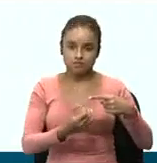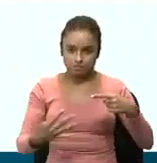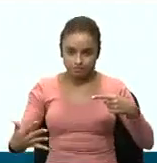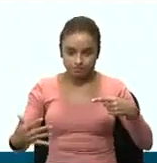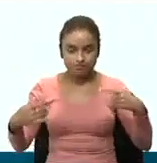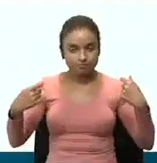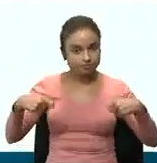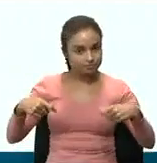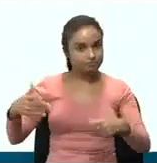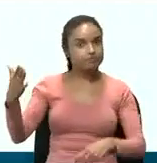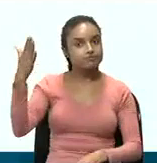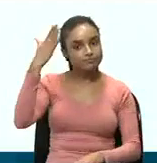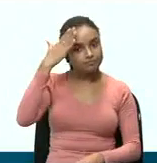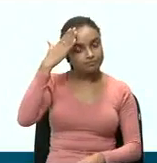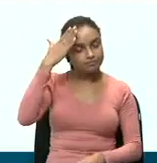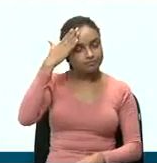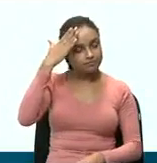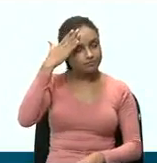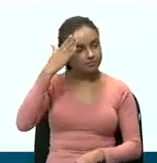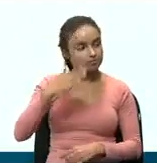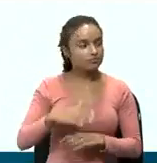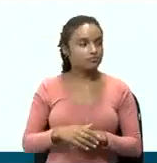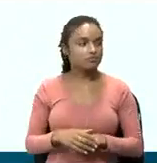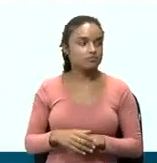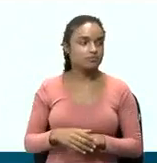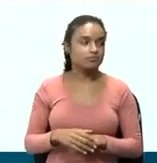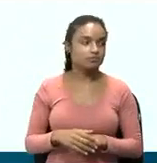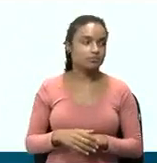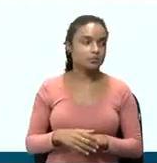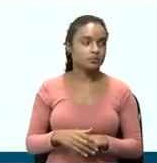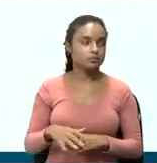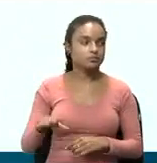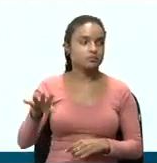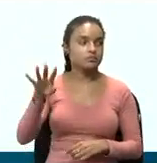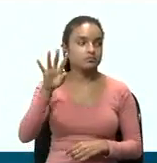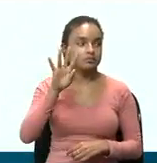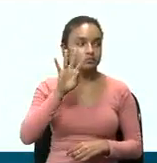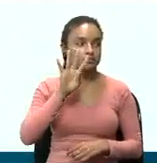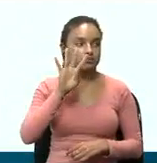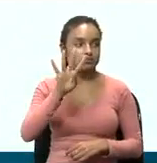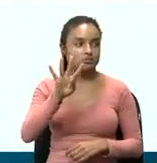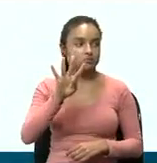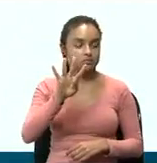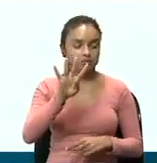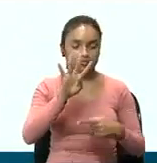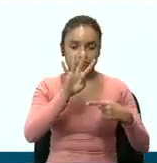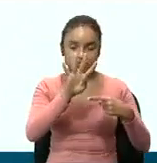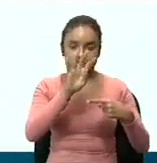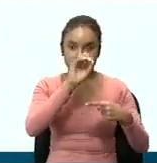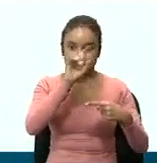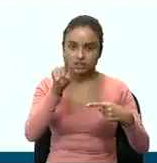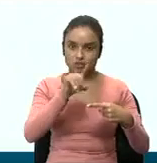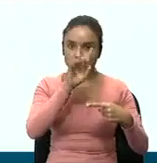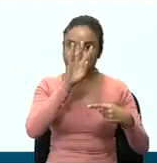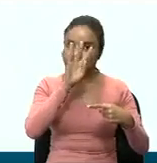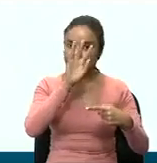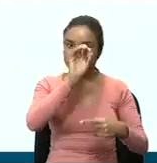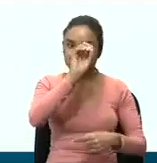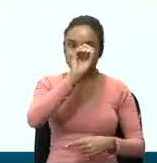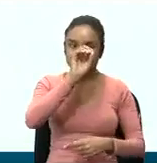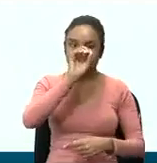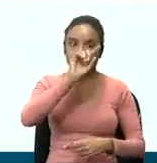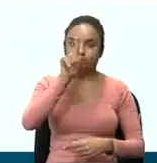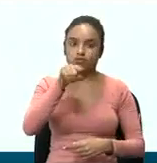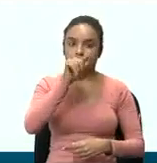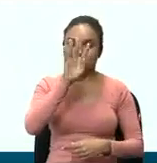0,4 ou 4 décimos é 4 sobre 10. Mais